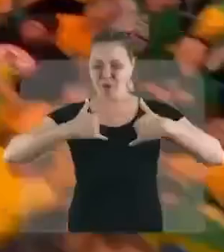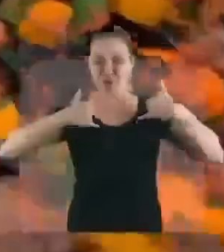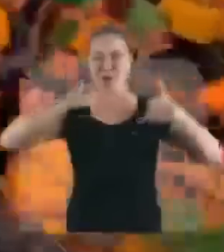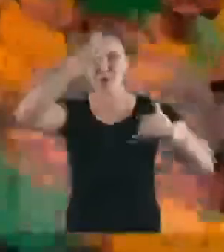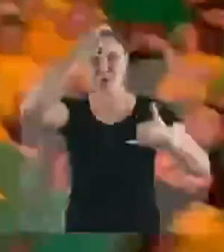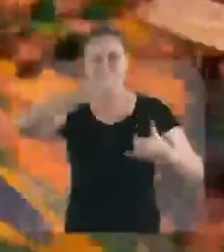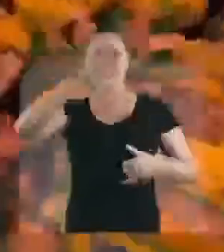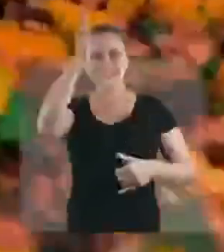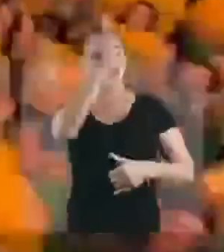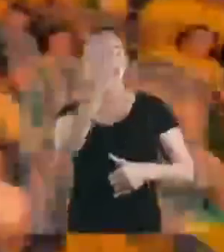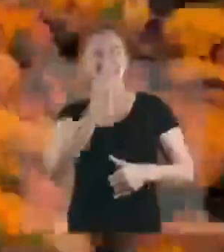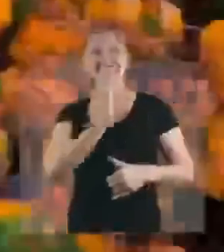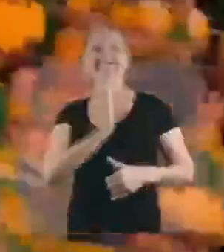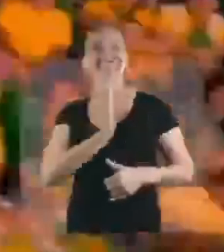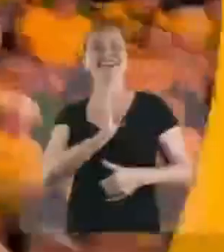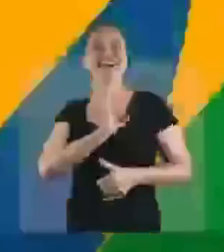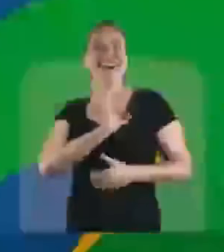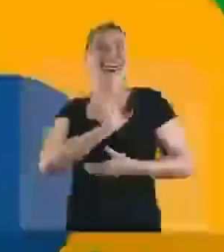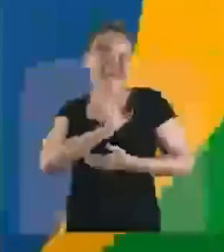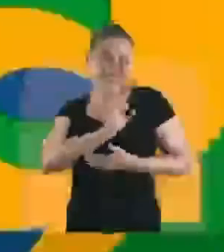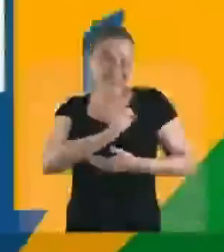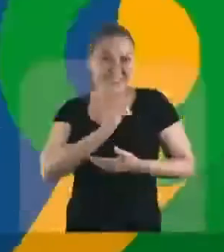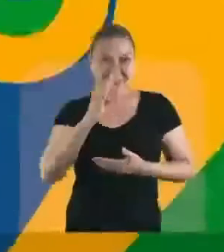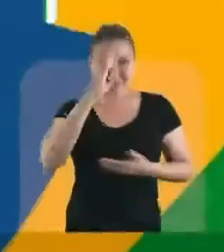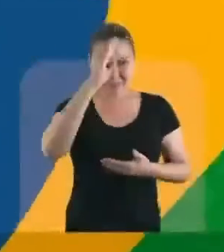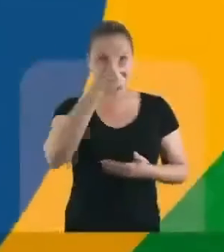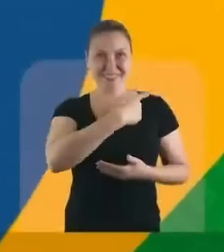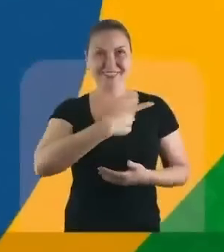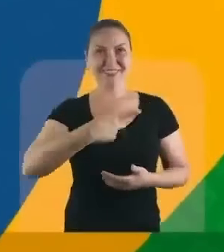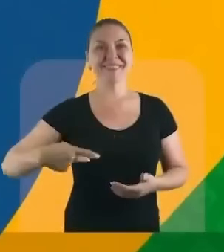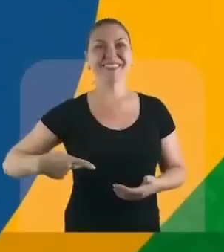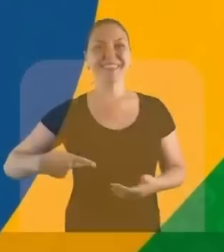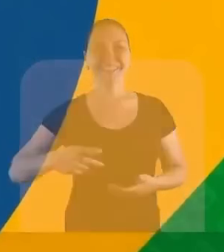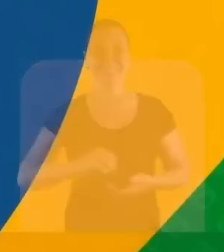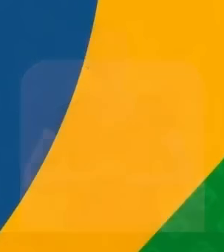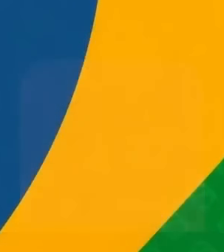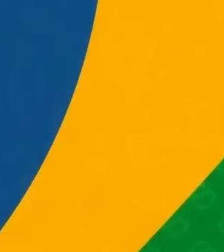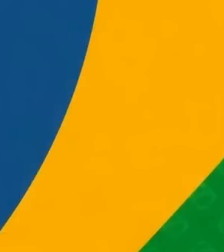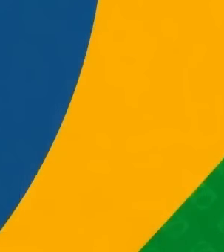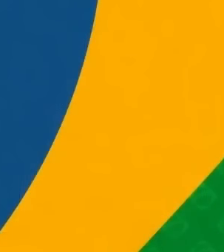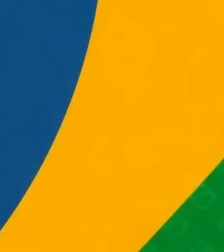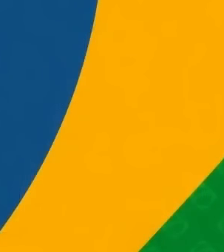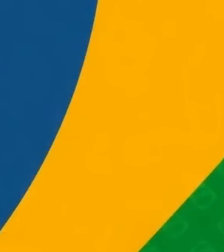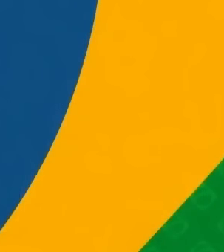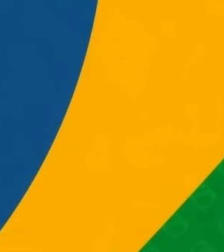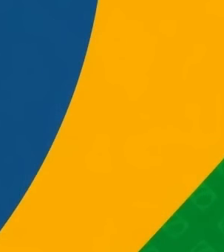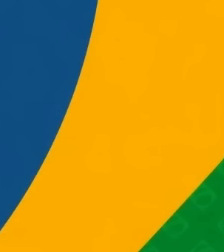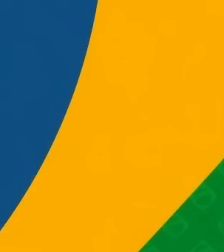Bolsonaro, presidente.